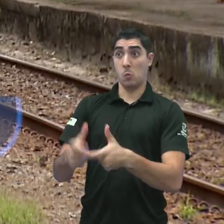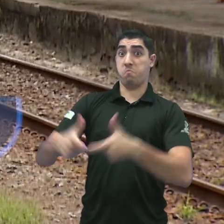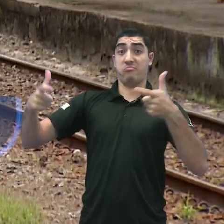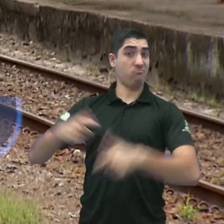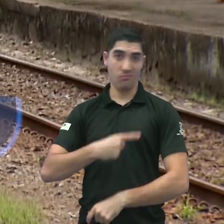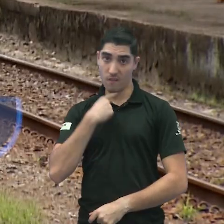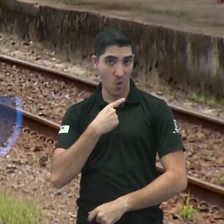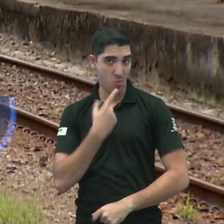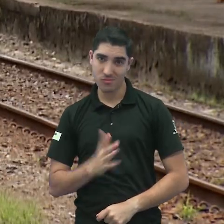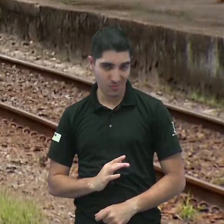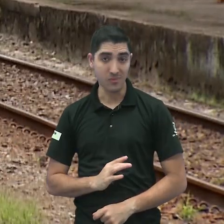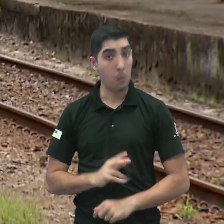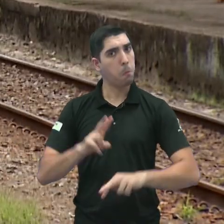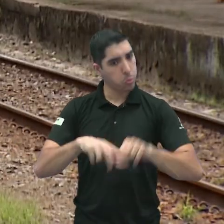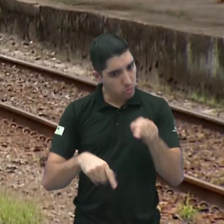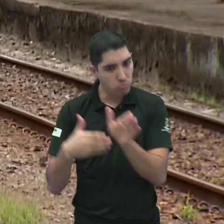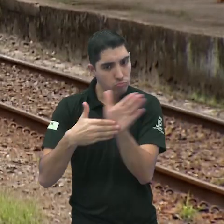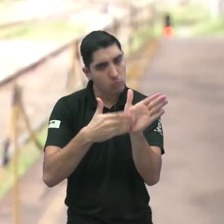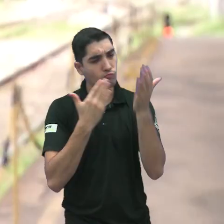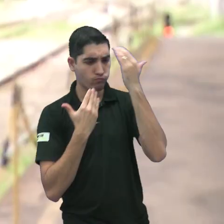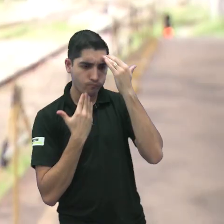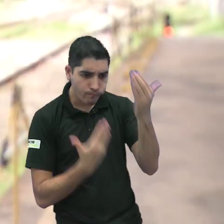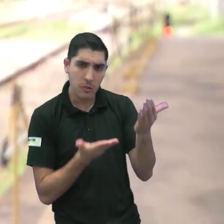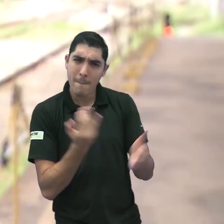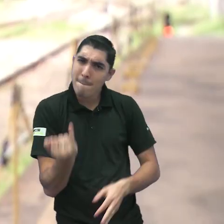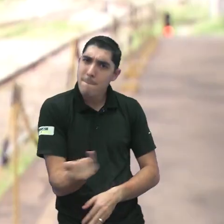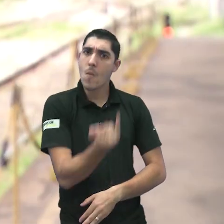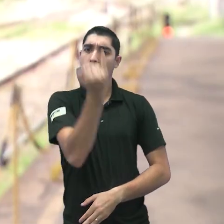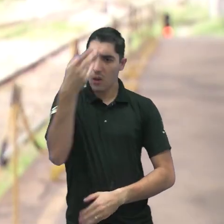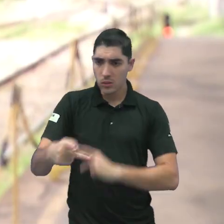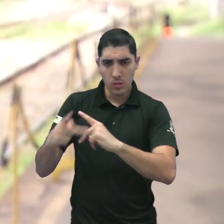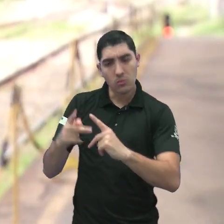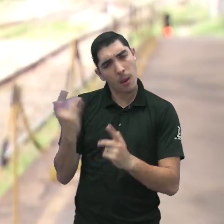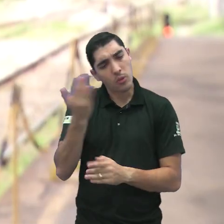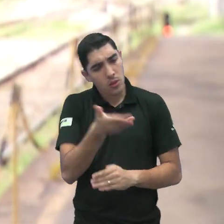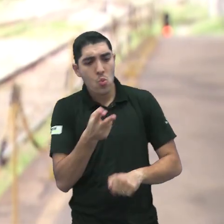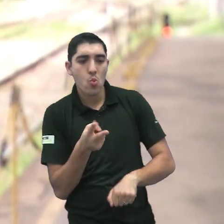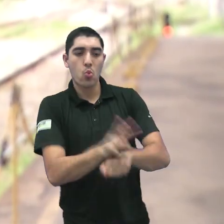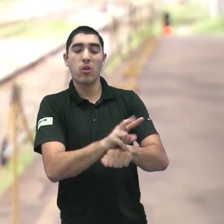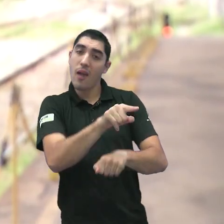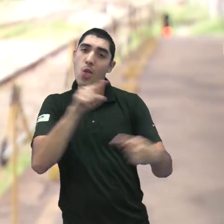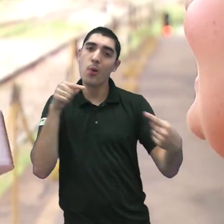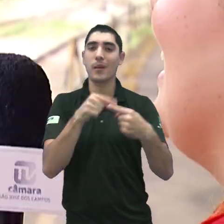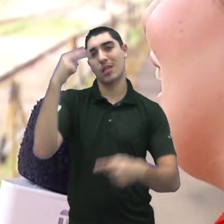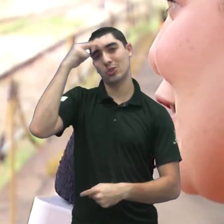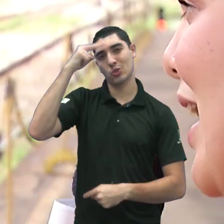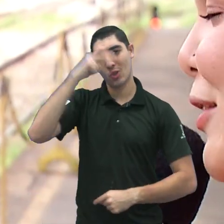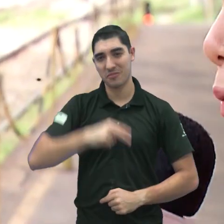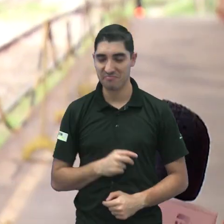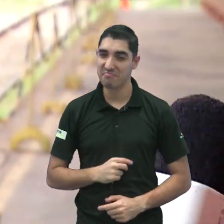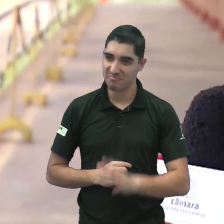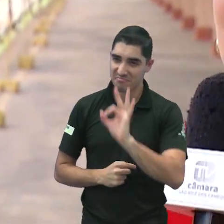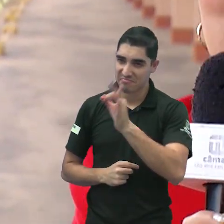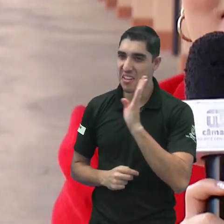é hoje, né? Foi muito importante para São José, para as cidades, então é importante preservar porque faz parte da nossa história. Legal,